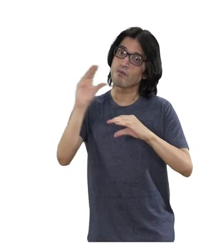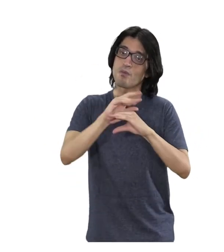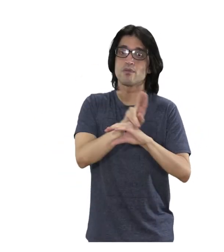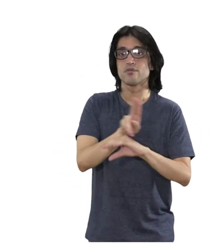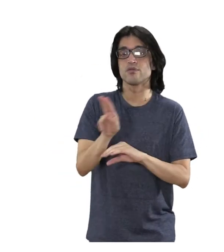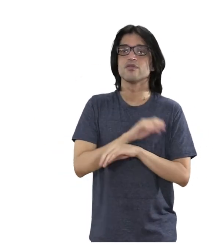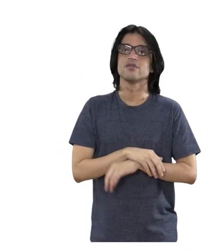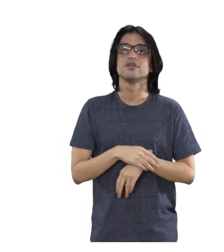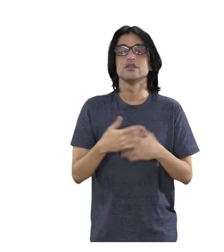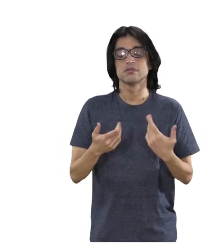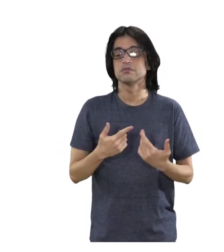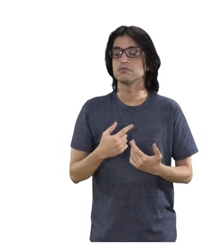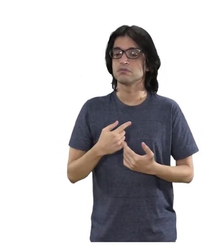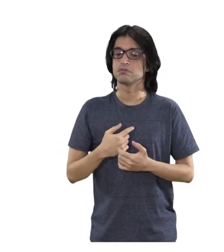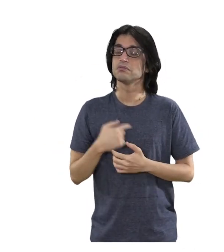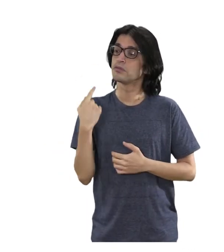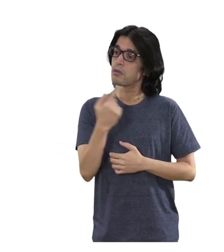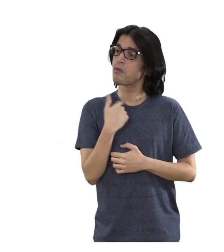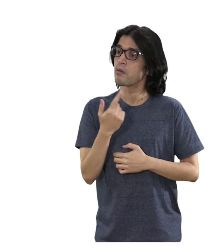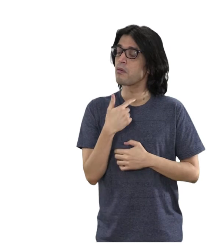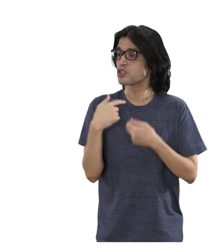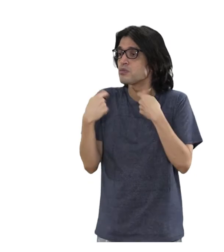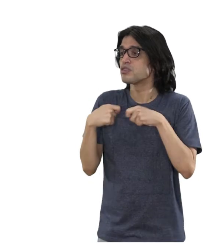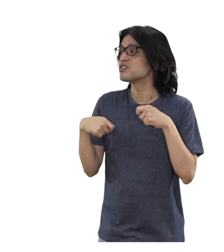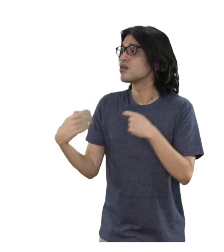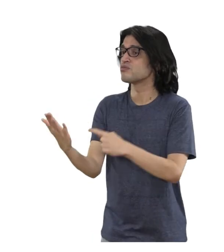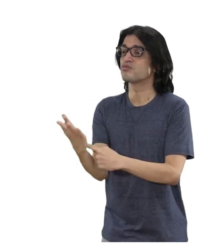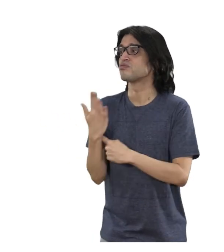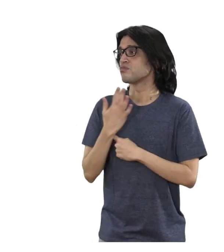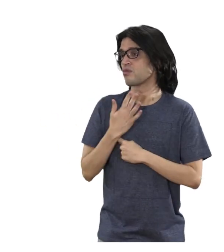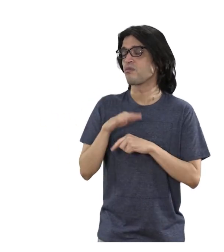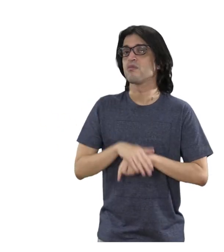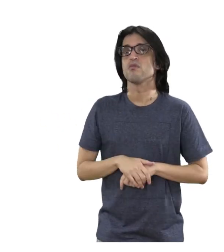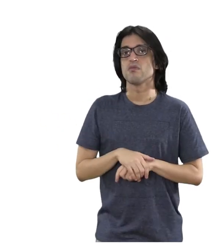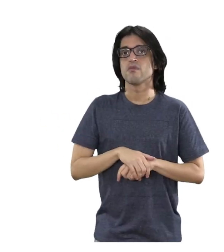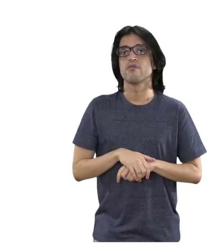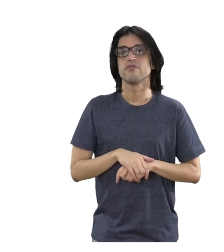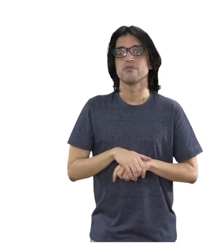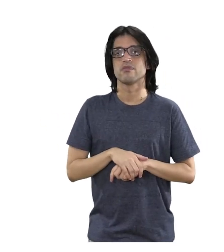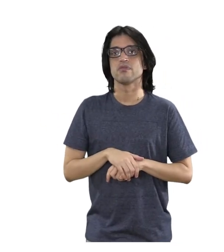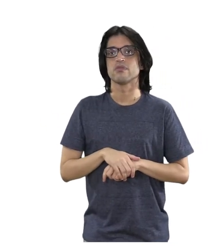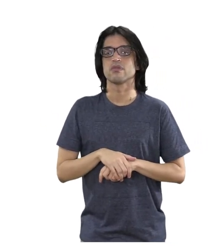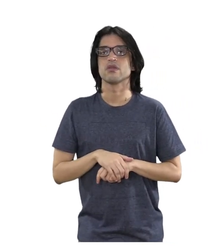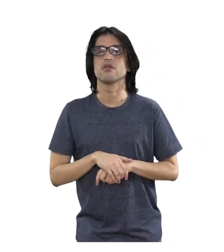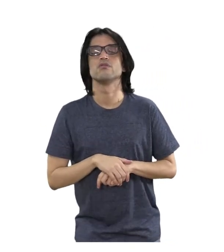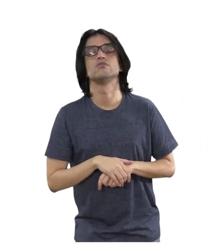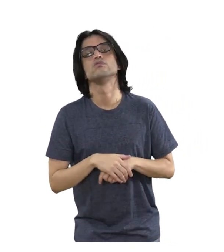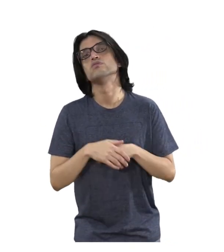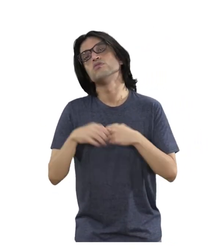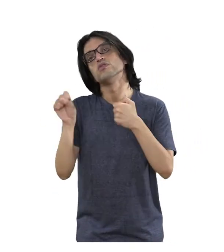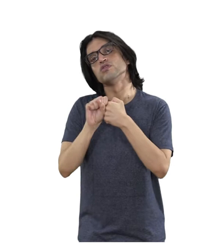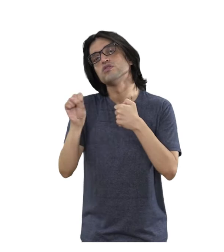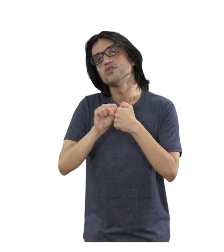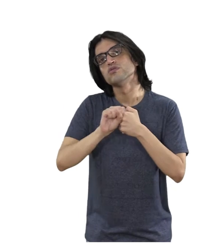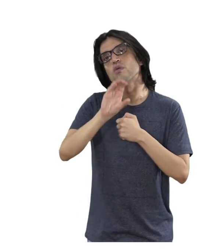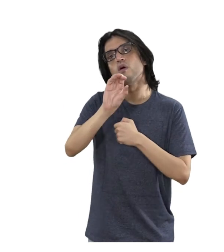Exemplo, temos necessidade de que nos apoiem. Oração subordinada substantiva objetiva direta. Exerce a